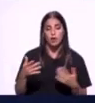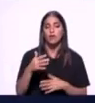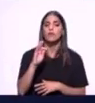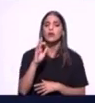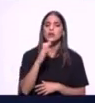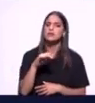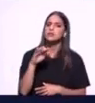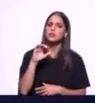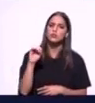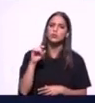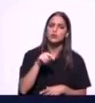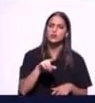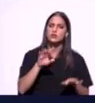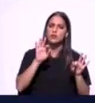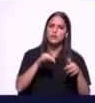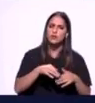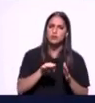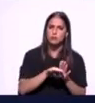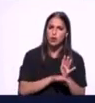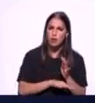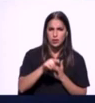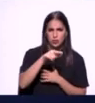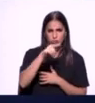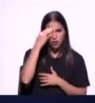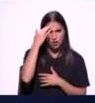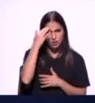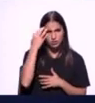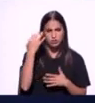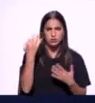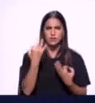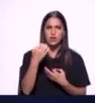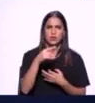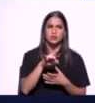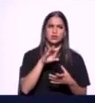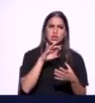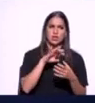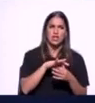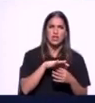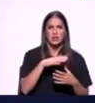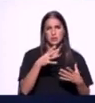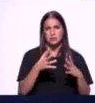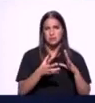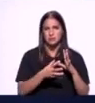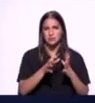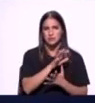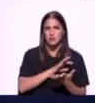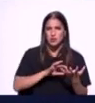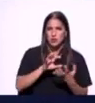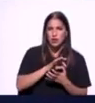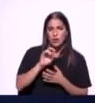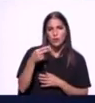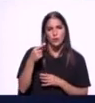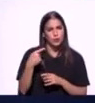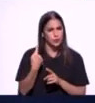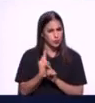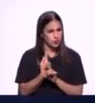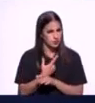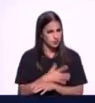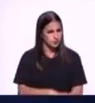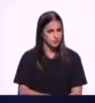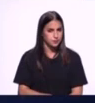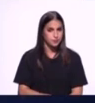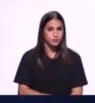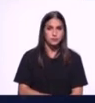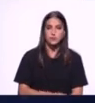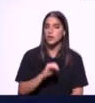um final de programas, achas mesmo que tem a ver com a toxicidade, como eles dizem, ou é outra coisa? A SIC